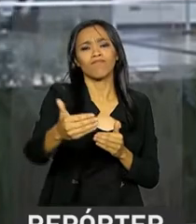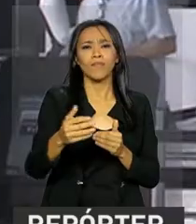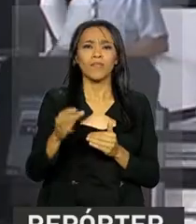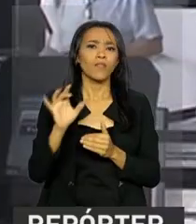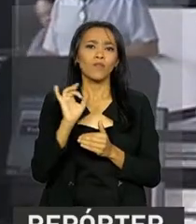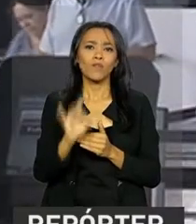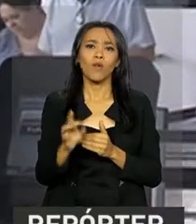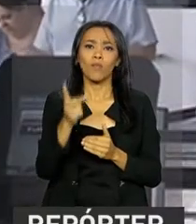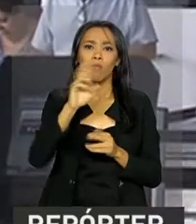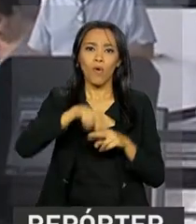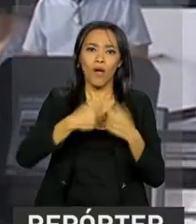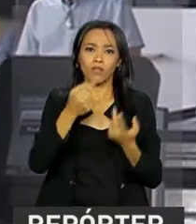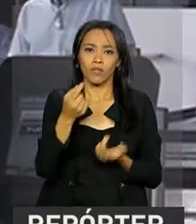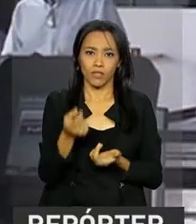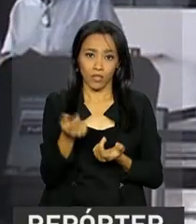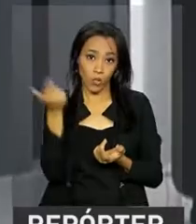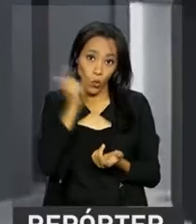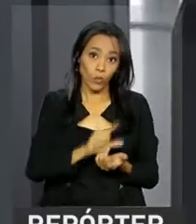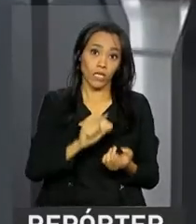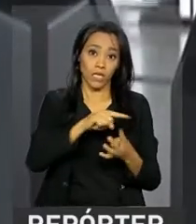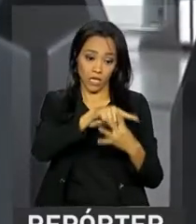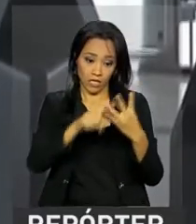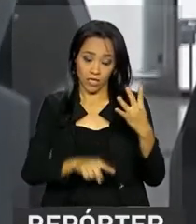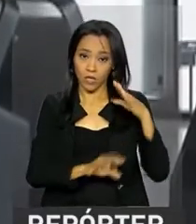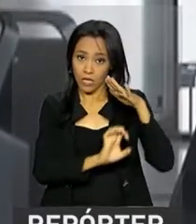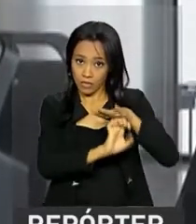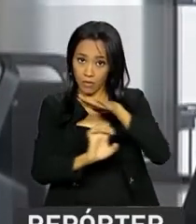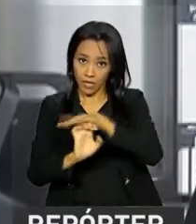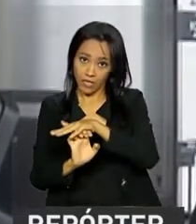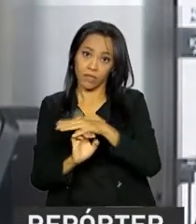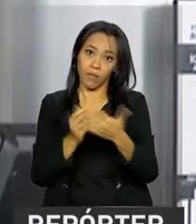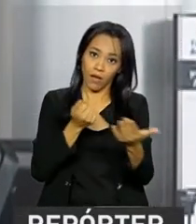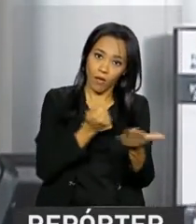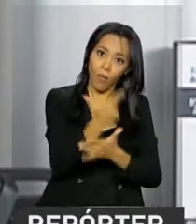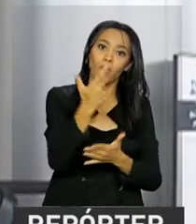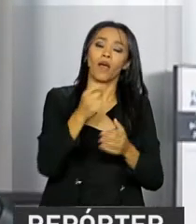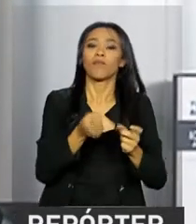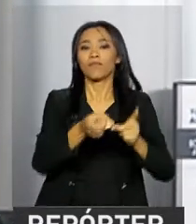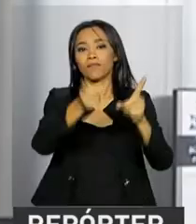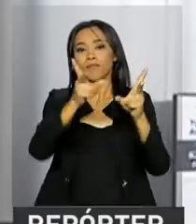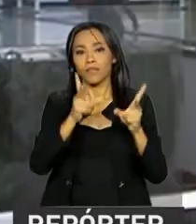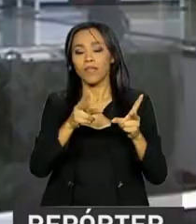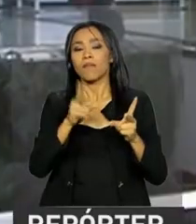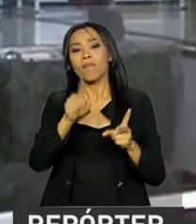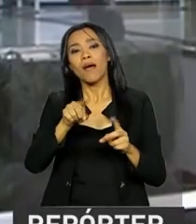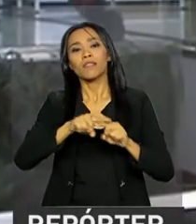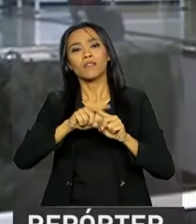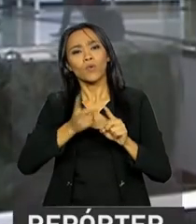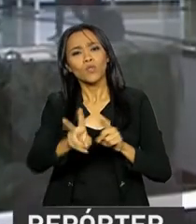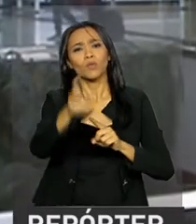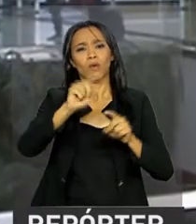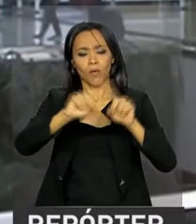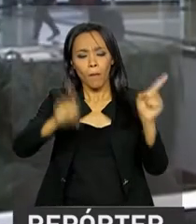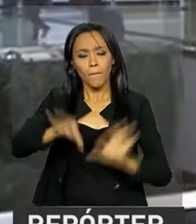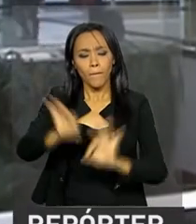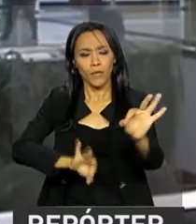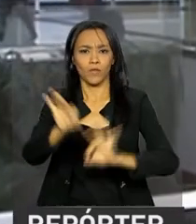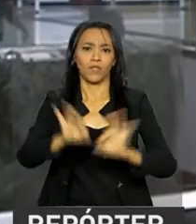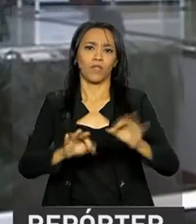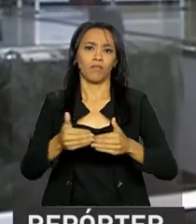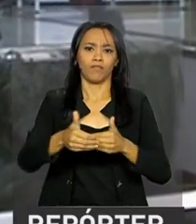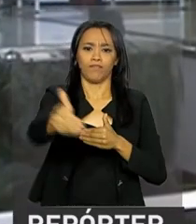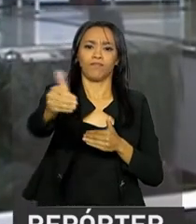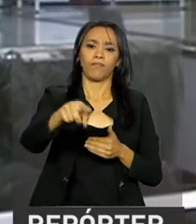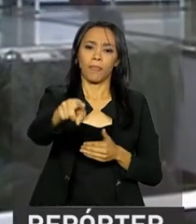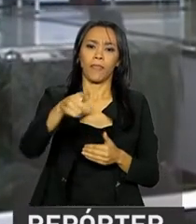de investir dos vencedores do leilão mas por conta da facilidade de pôr em prática os projetos pra gente é muito mais flexível